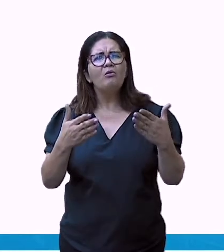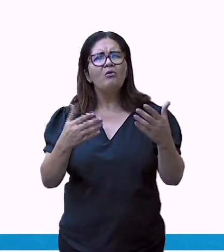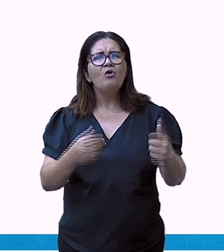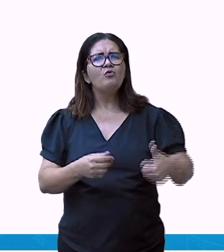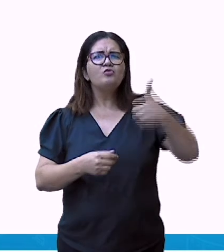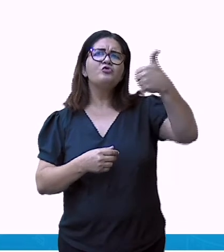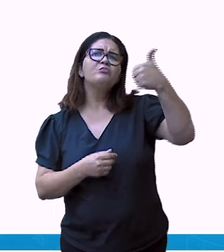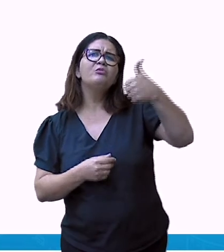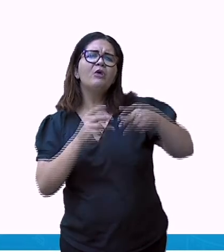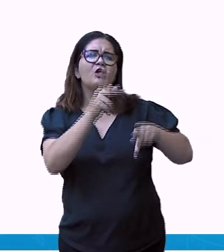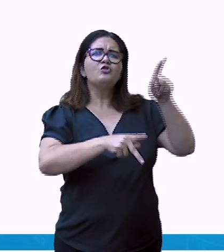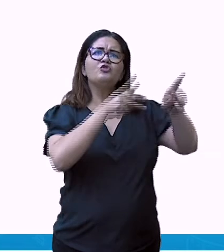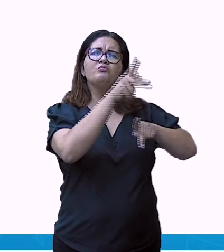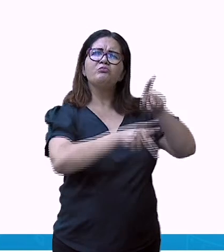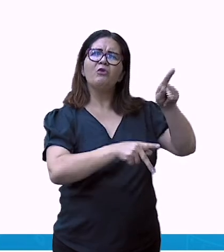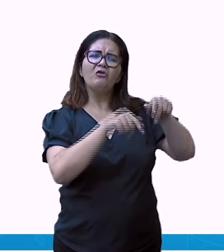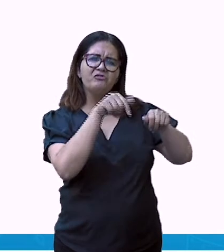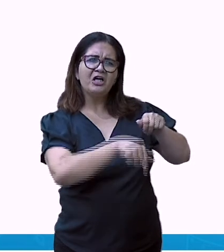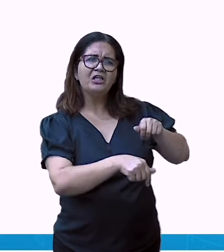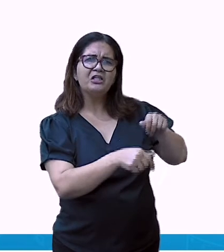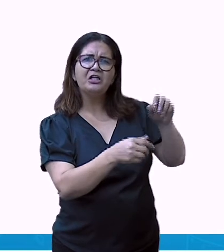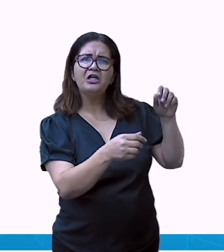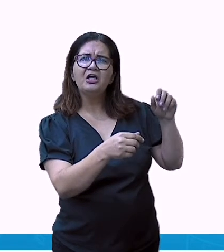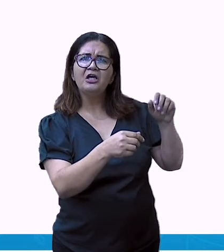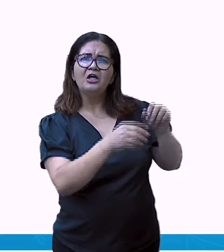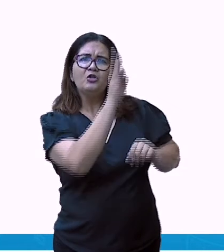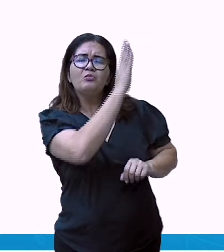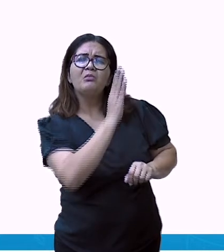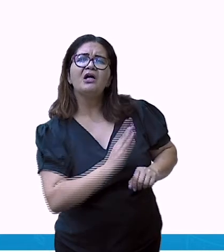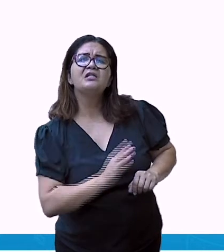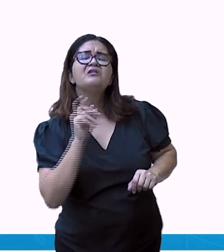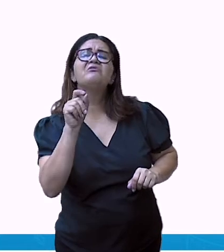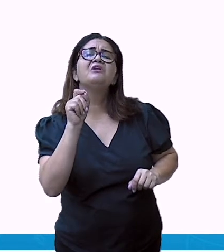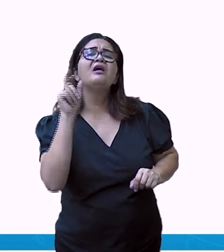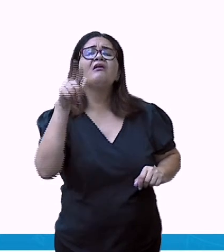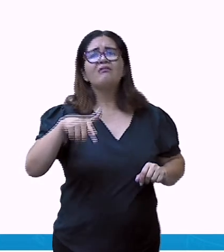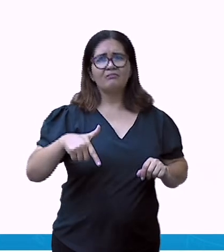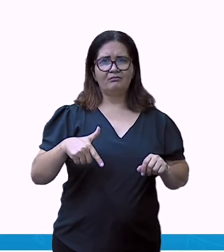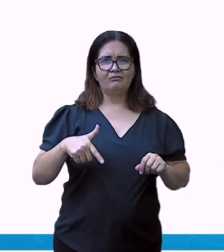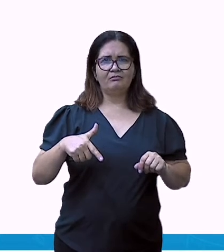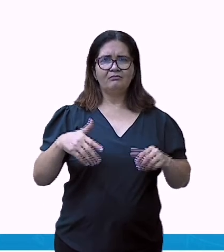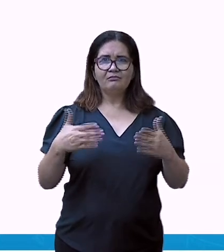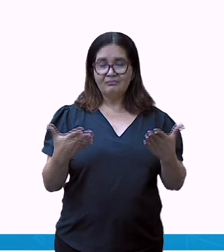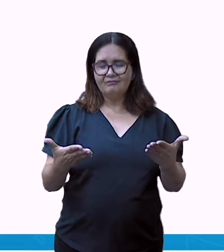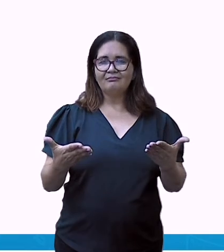do Brasil? Quem foram os primeiros habitantes do Brasil?